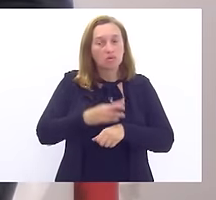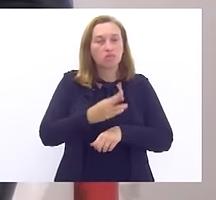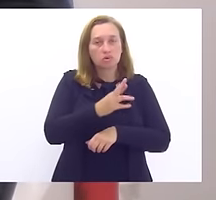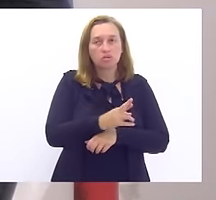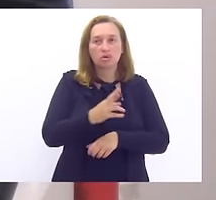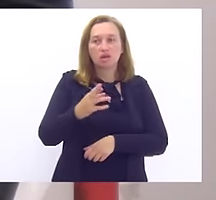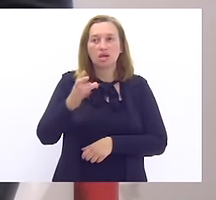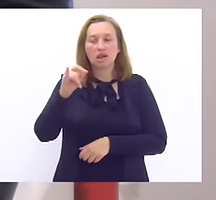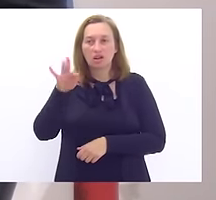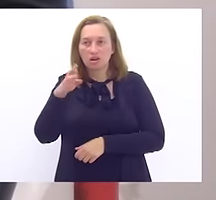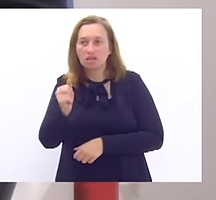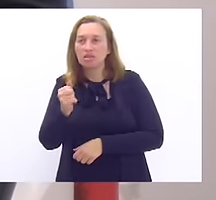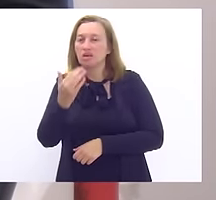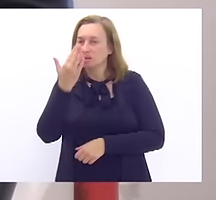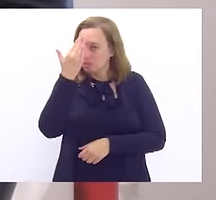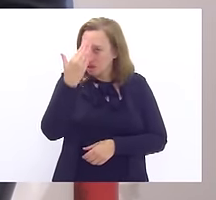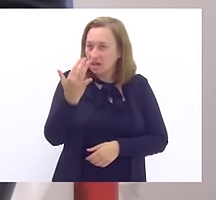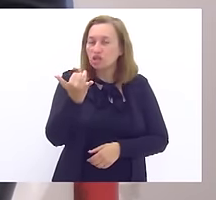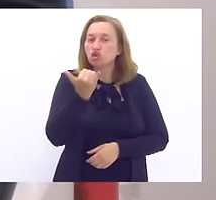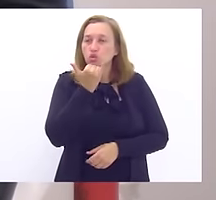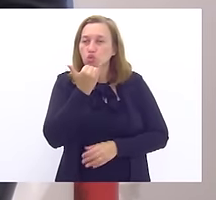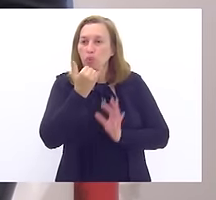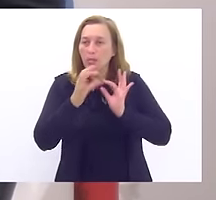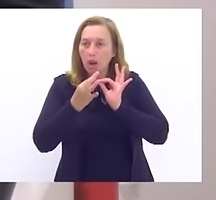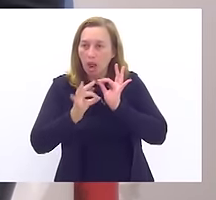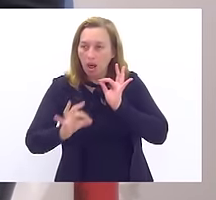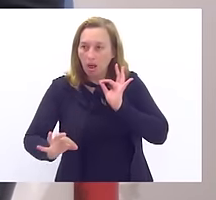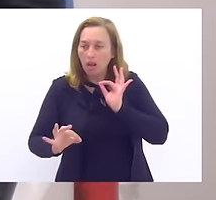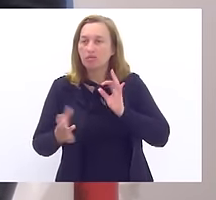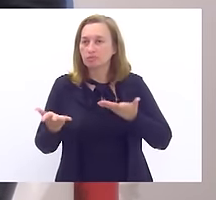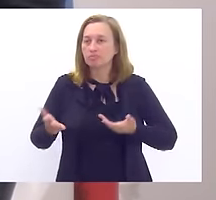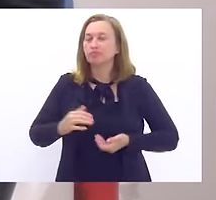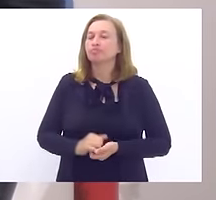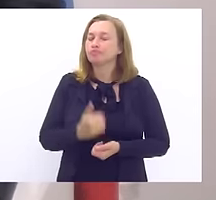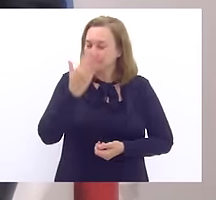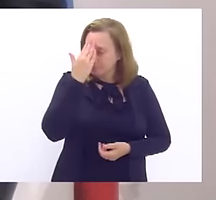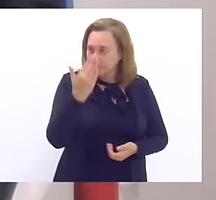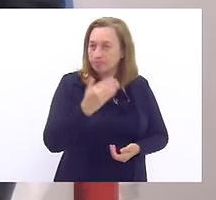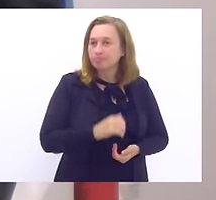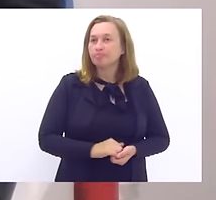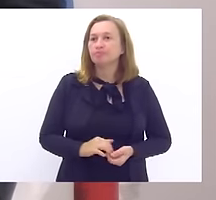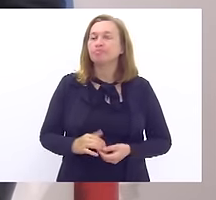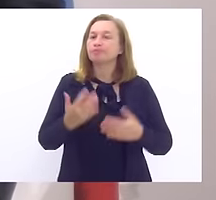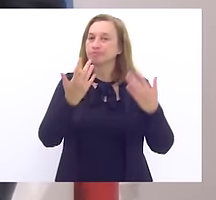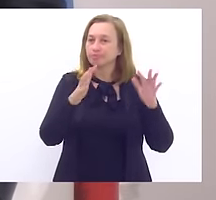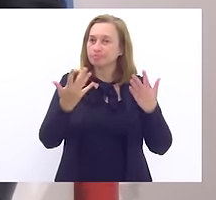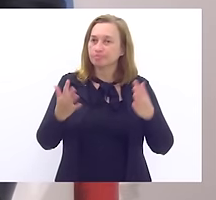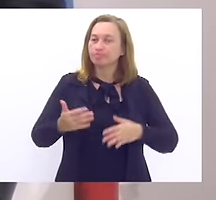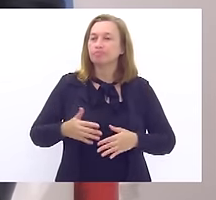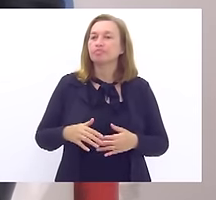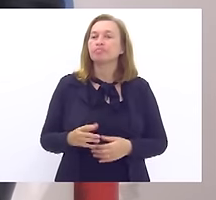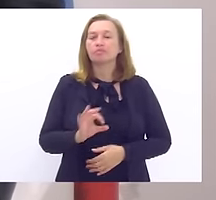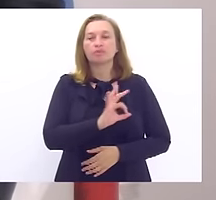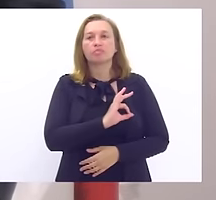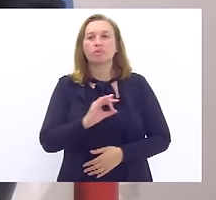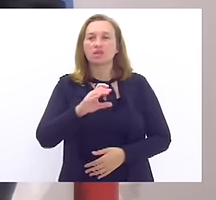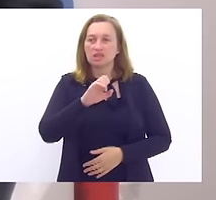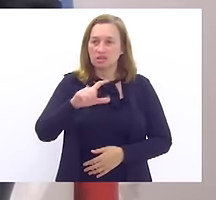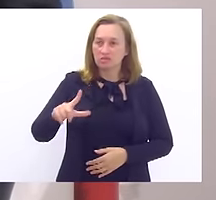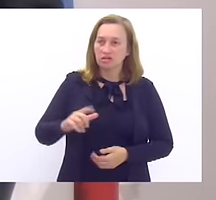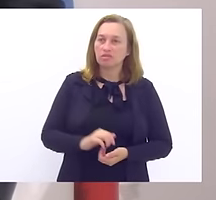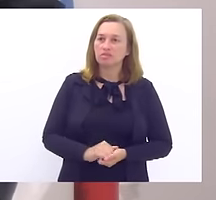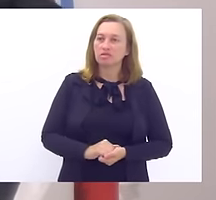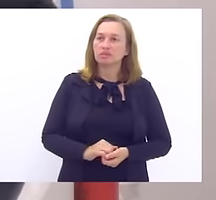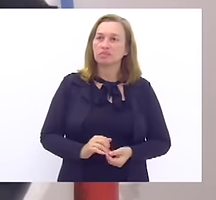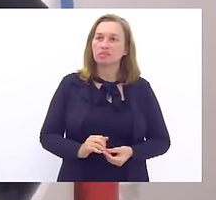vocês desculpa a extensão da mas é sempre agradeço parabenizar e cumprimentar a polícia civil o senhor sabe que